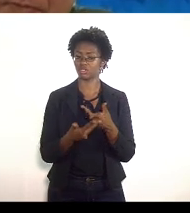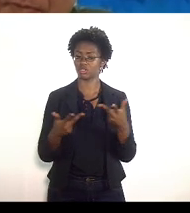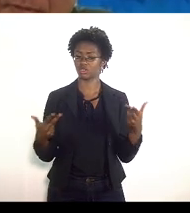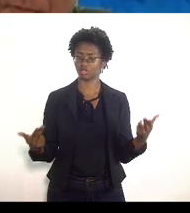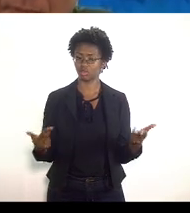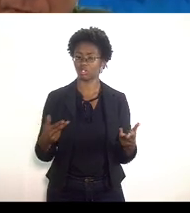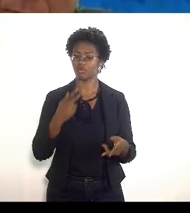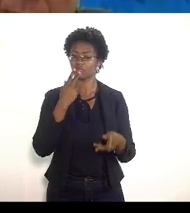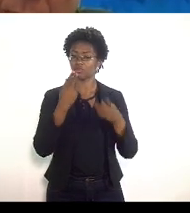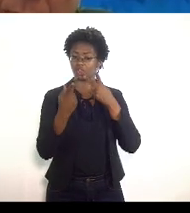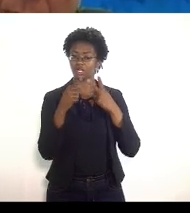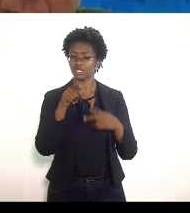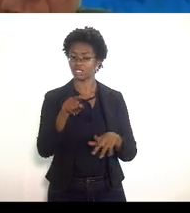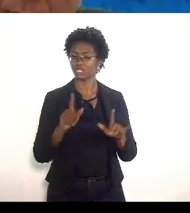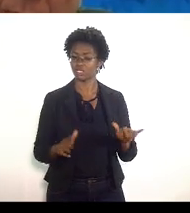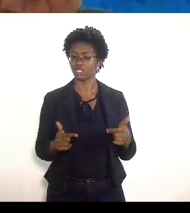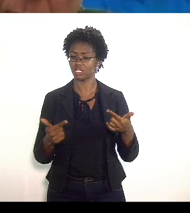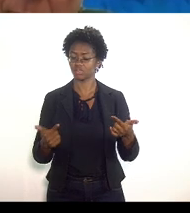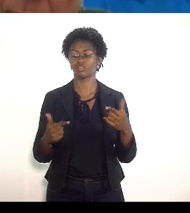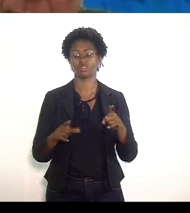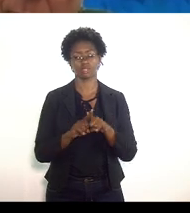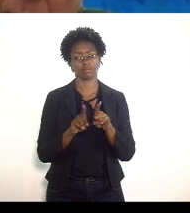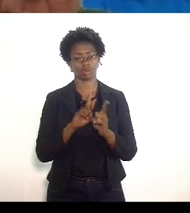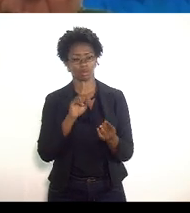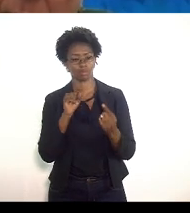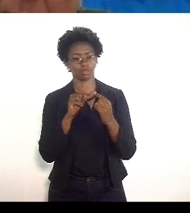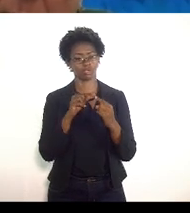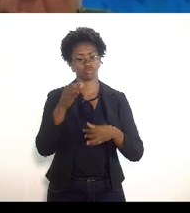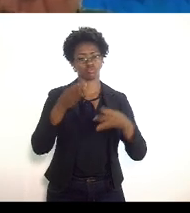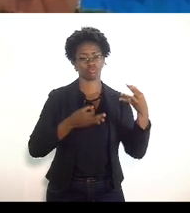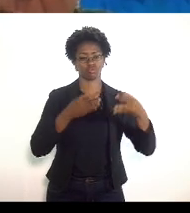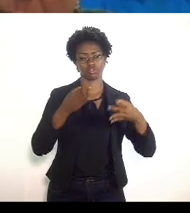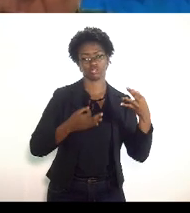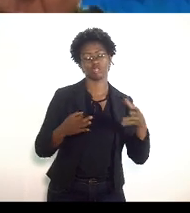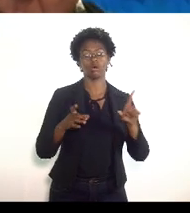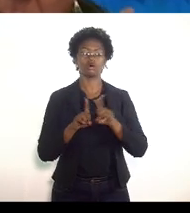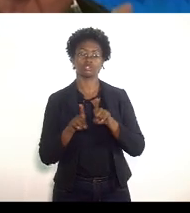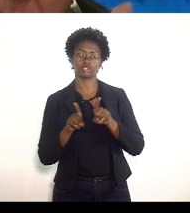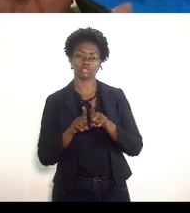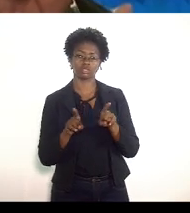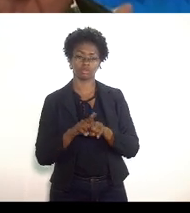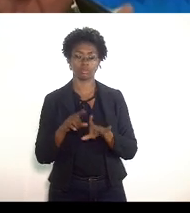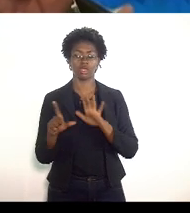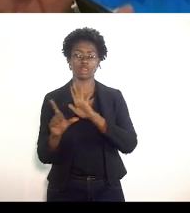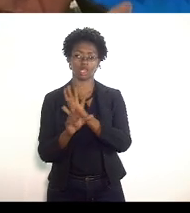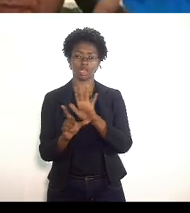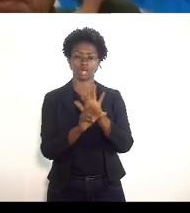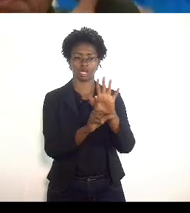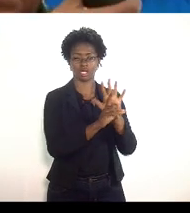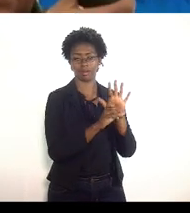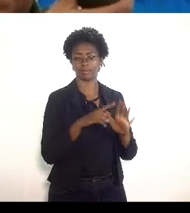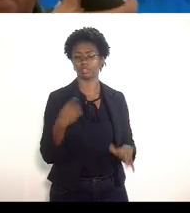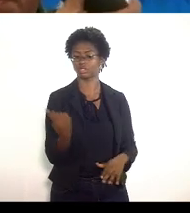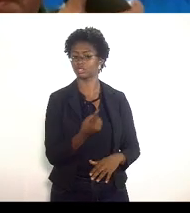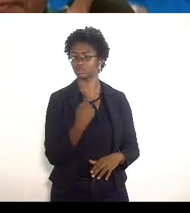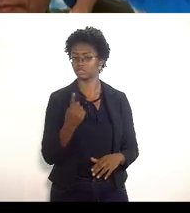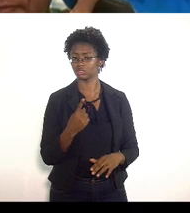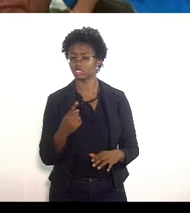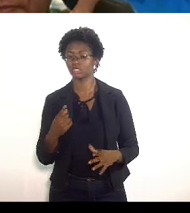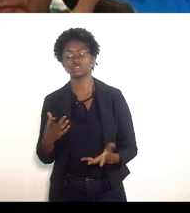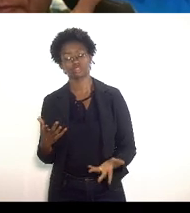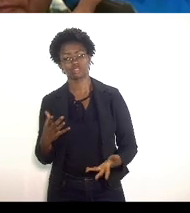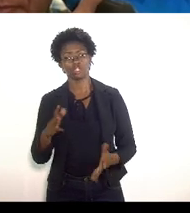essas medidas, né, tanto em relação ao judiciário quanto em relação ao legislativo, para que a gente saia daqui com